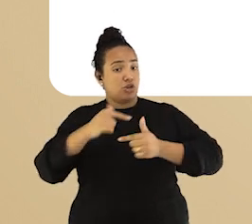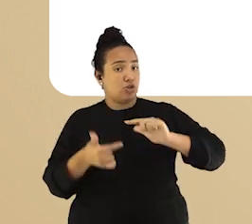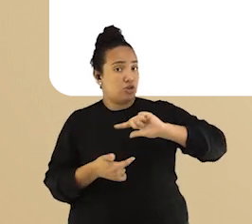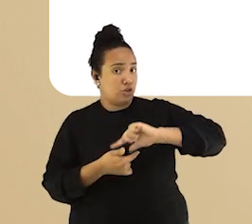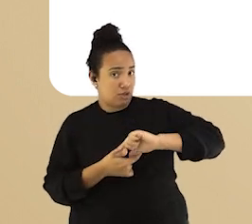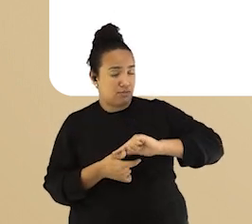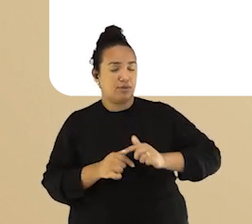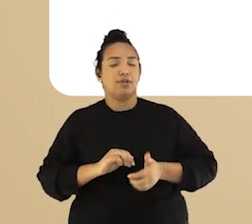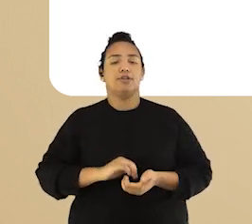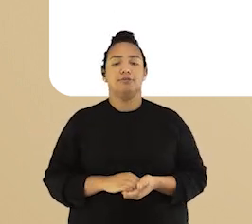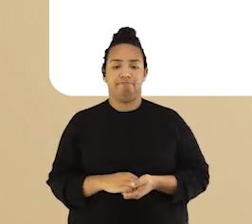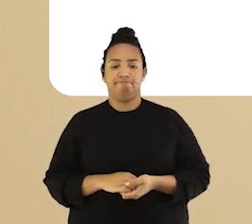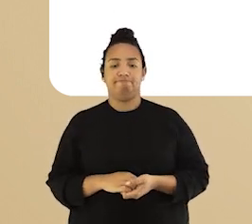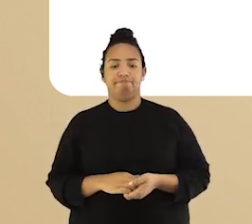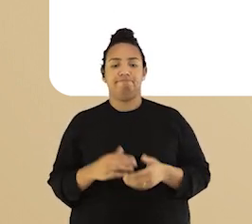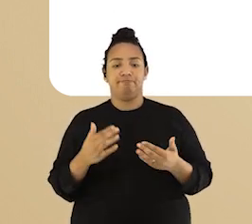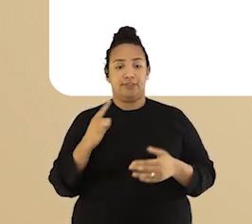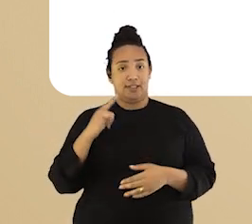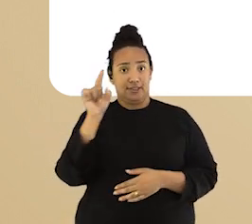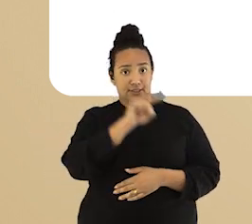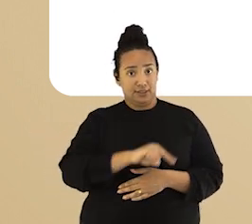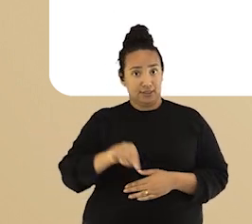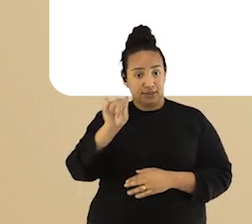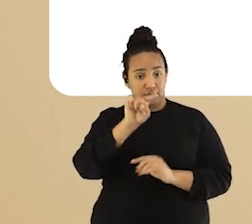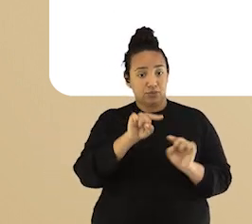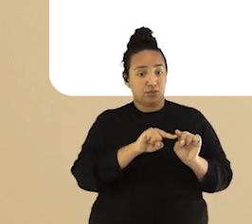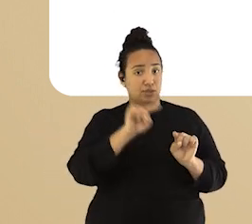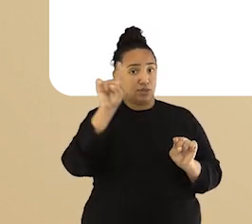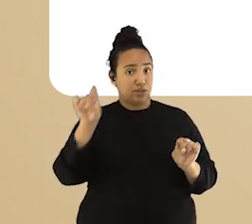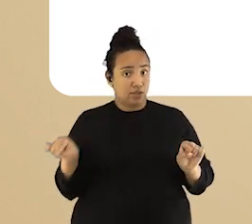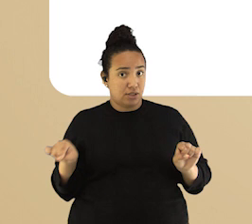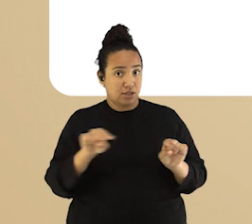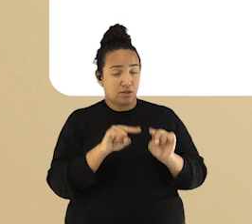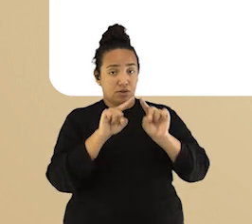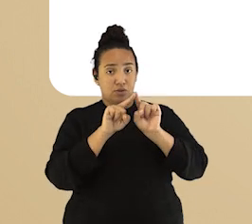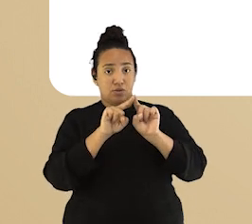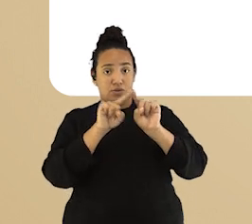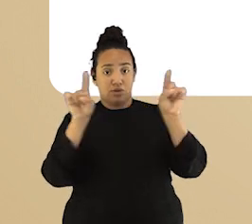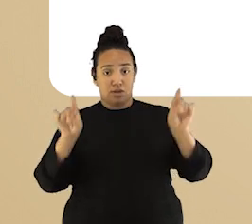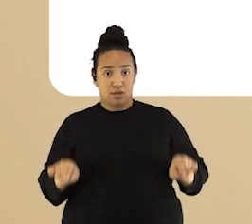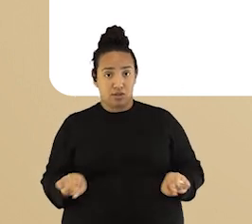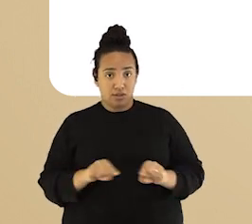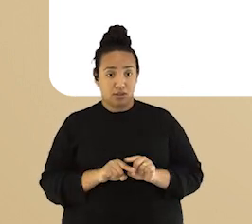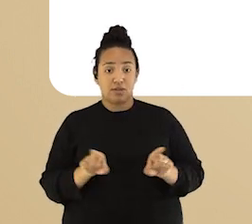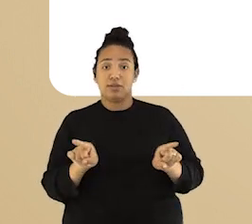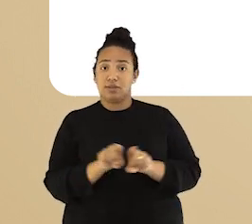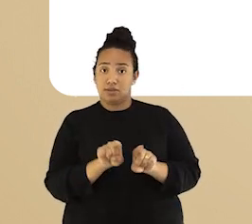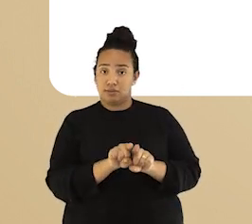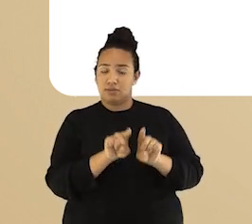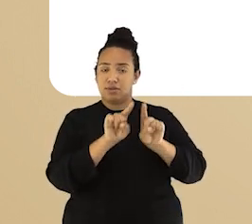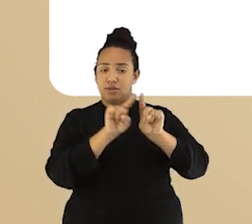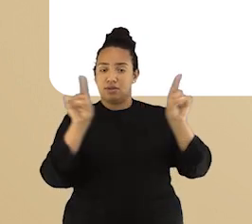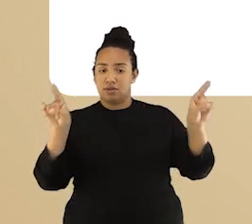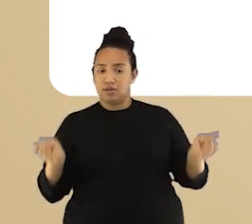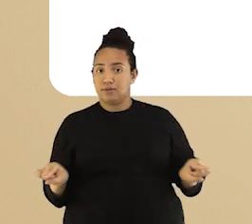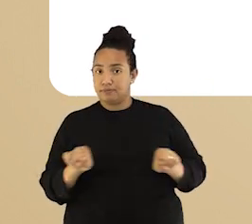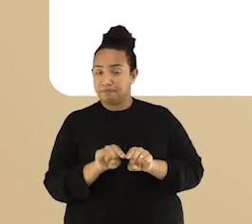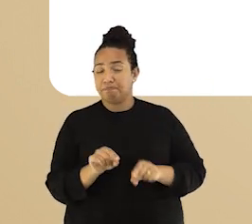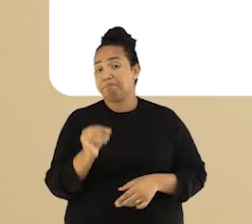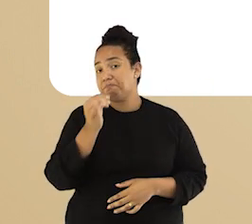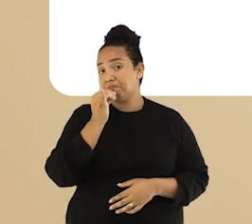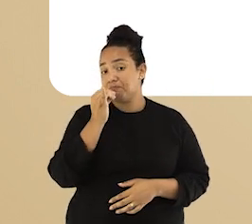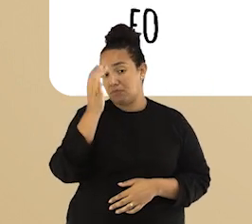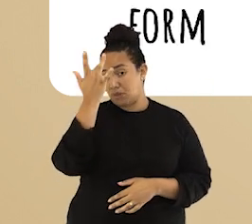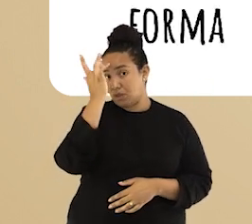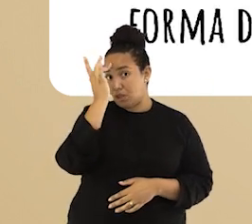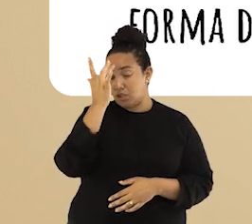concêntricas: os círculos, triângulos, quadrados e retângulos. Na Índia, por exemplo, há um grande número de